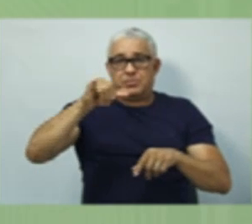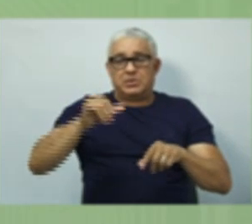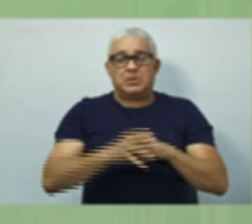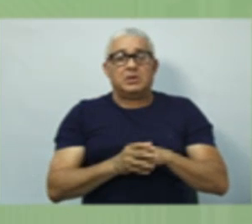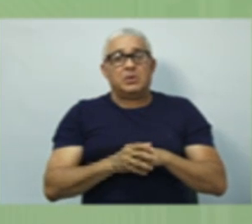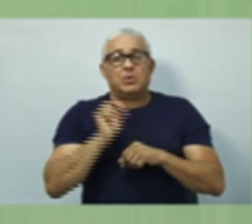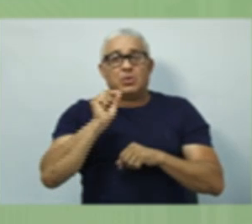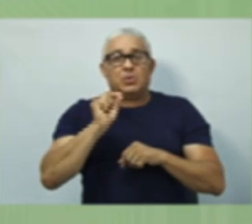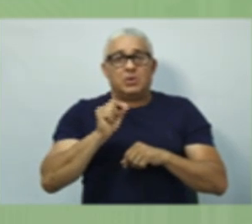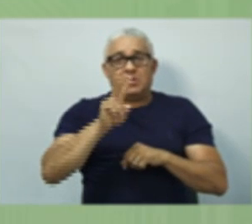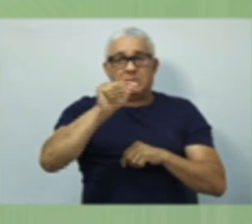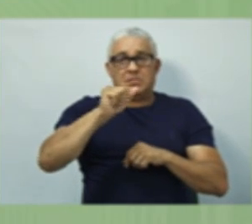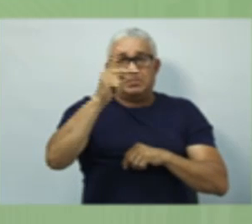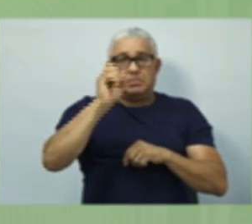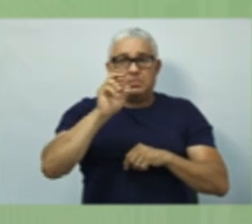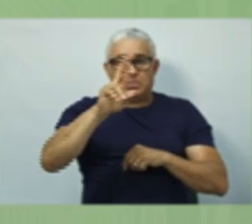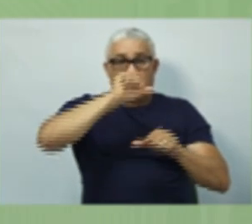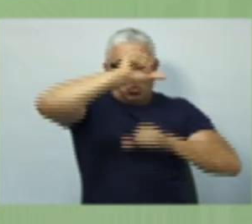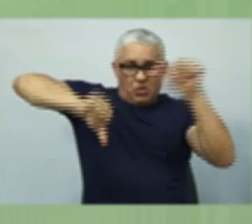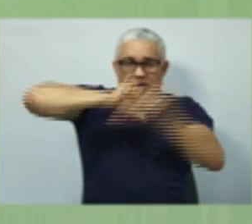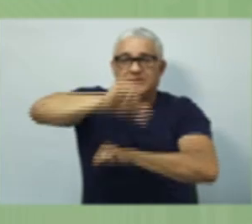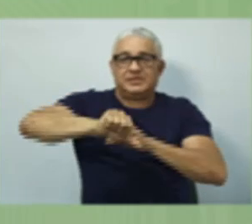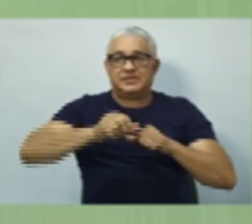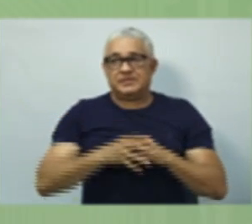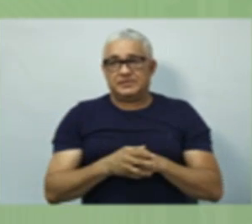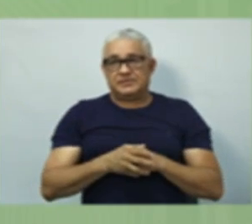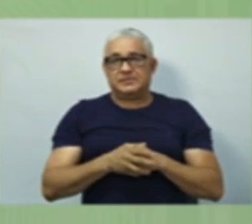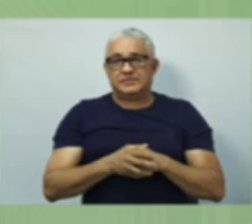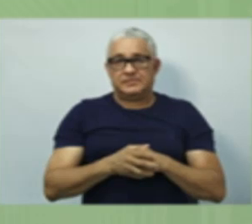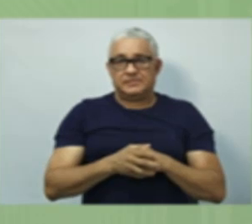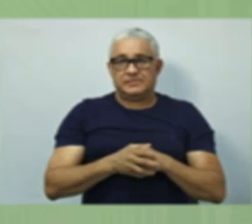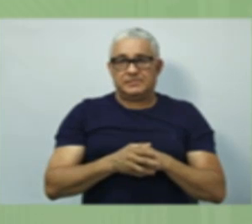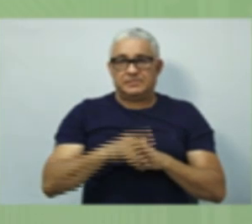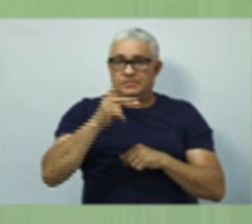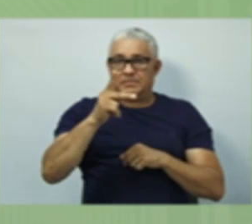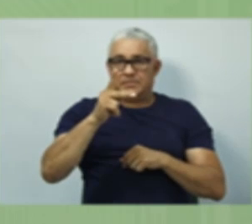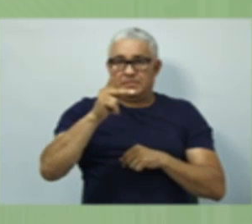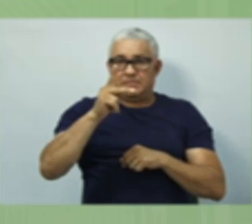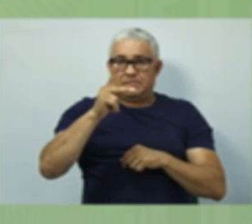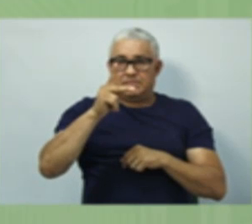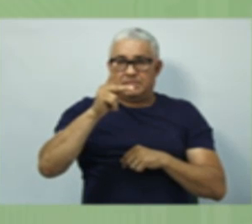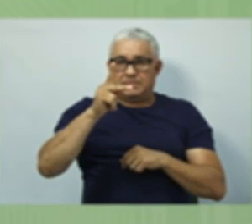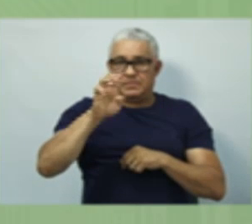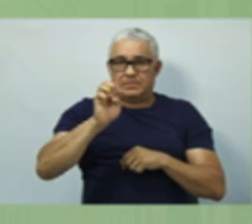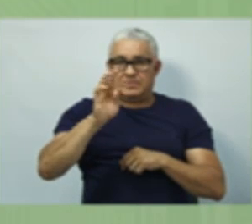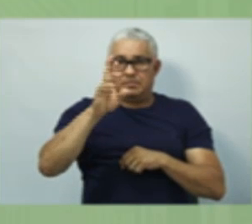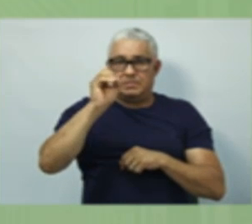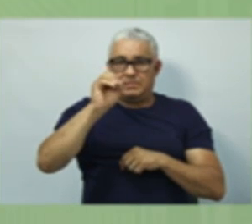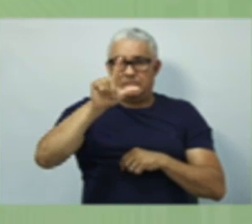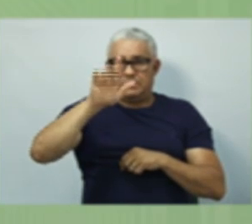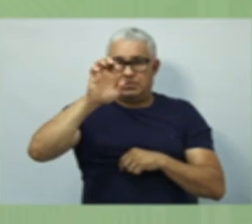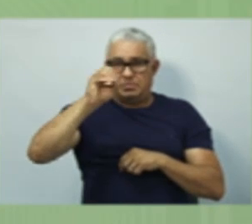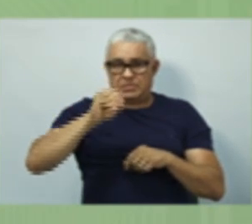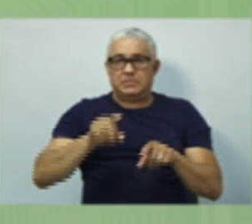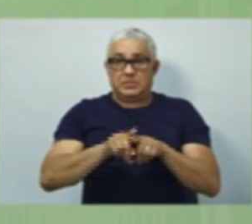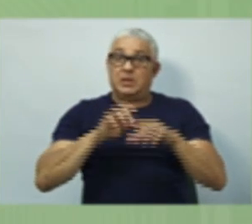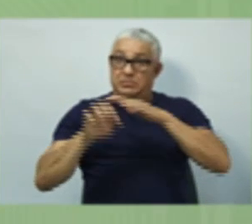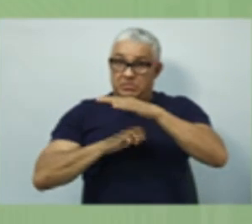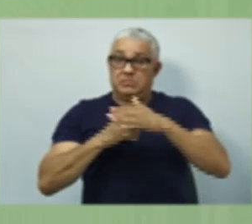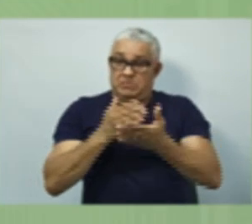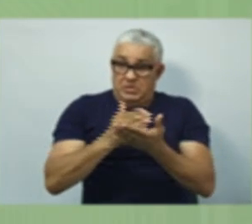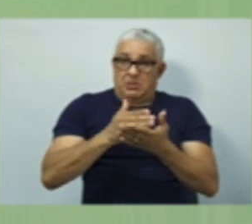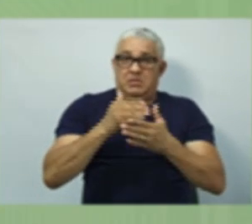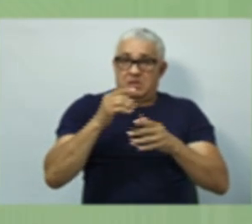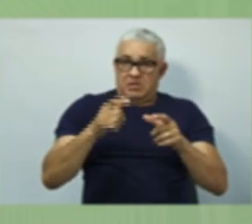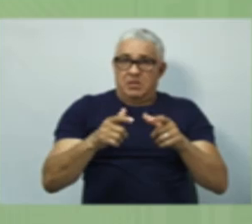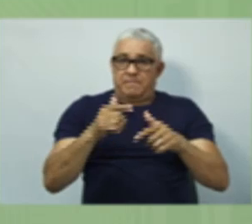ser a vapor para ser por derivados de petróleo. Então as empresas elas começam a crescer